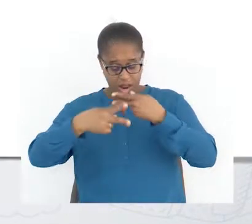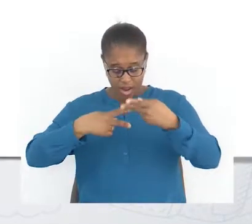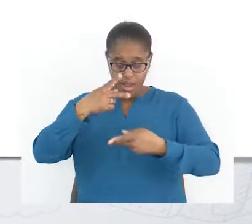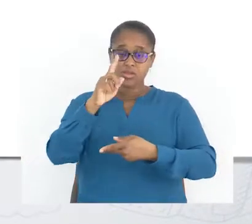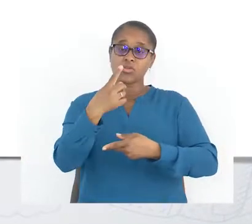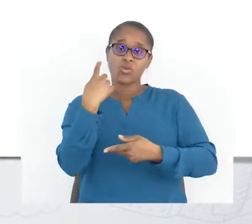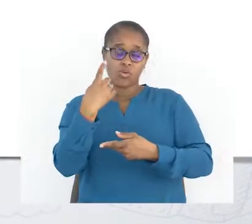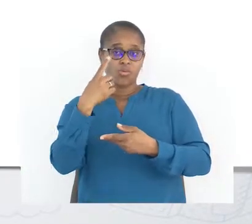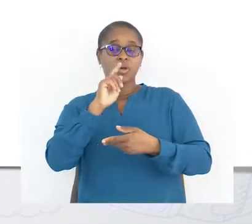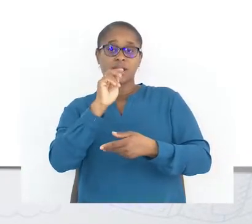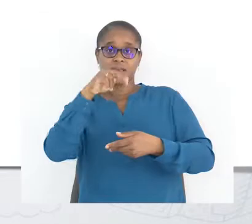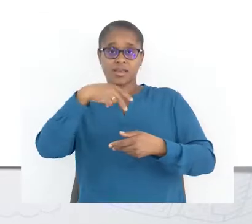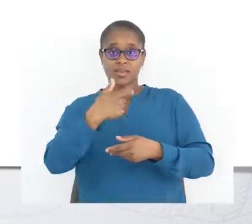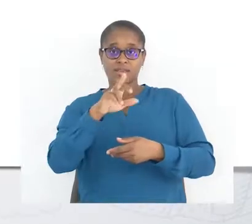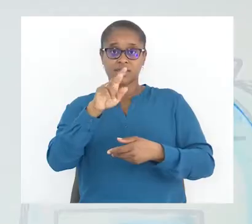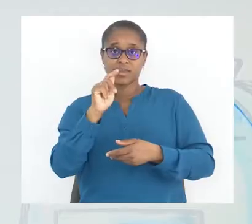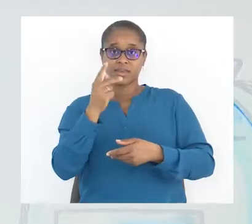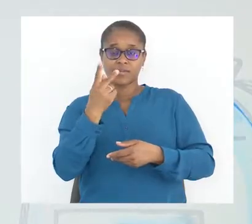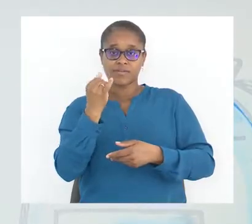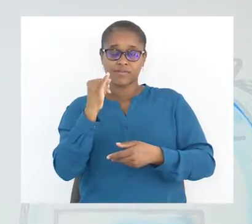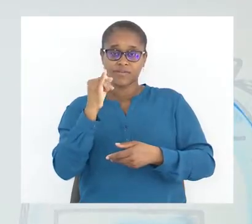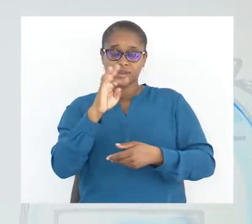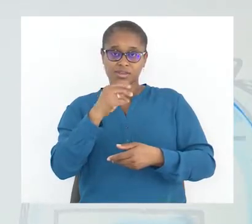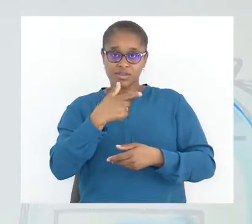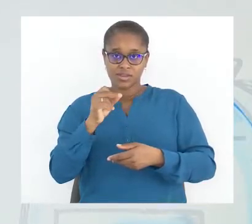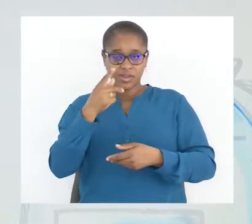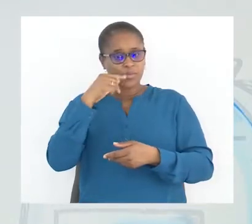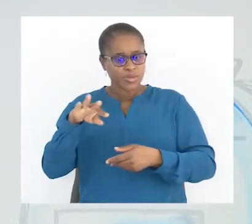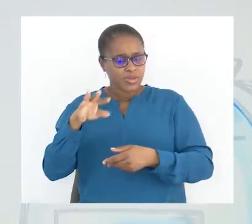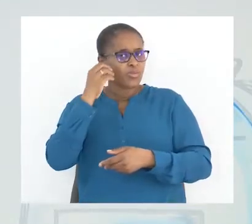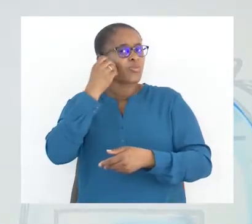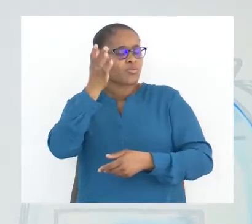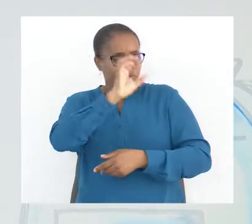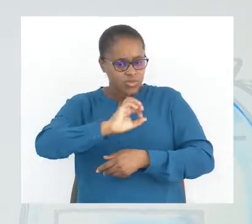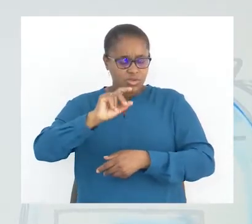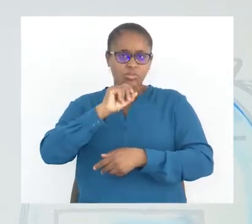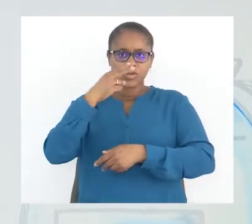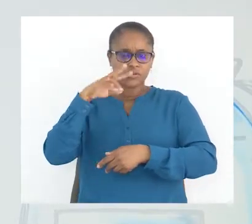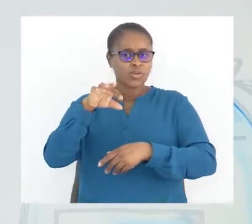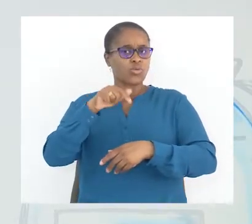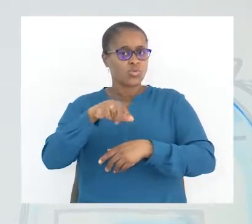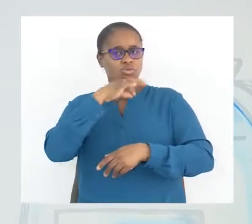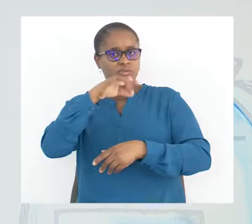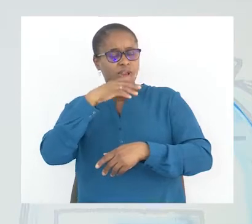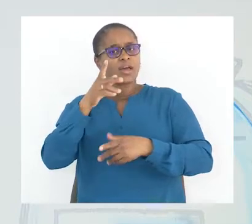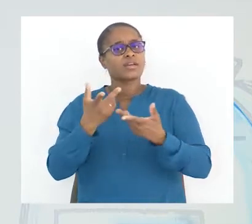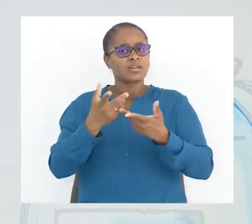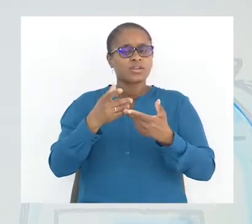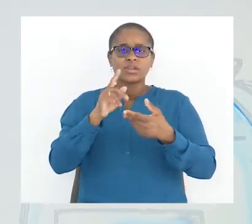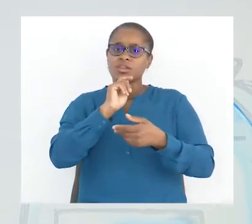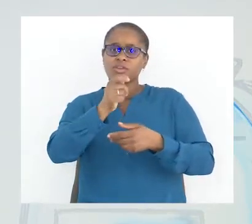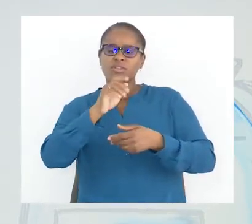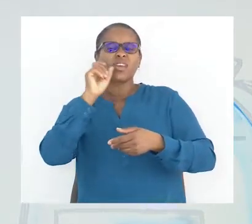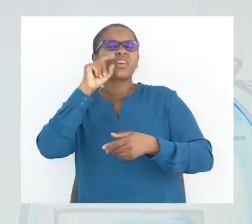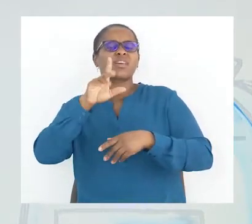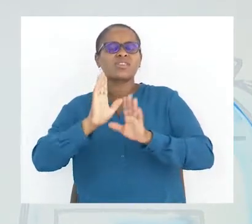de uma entrevista. Então, meninos, como vocês puderam ver, hoje vamos falar exclusivamente da entrevista. Quem já